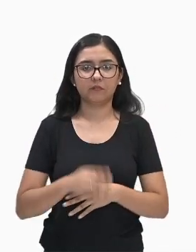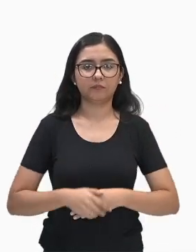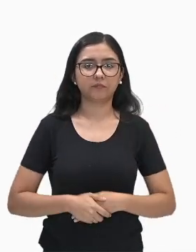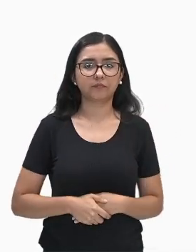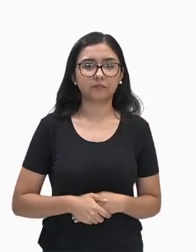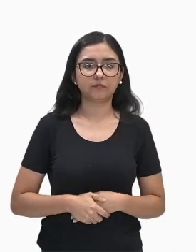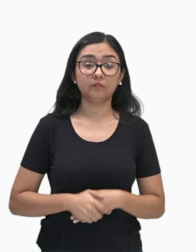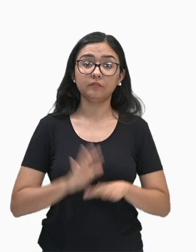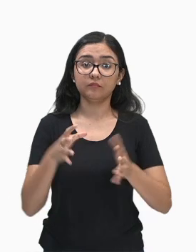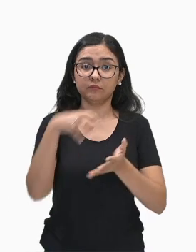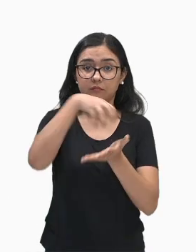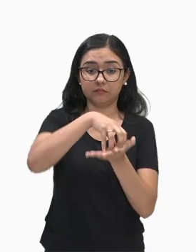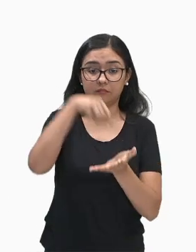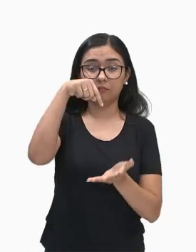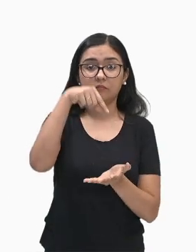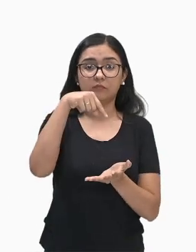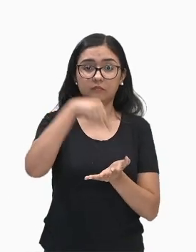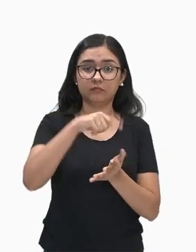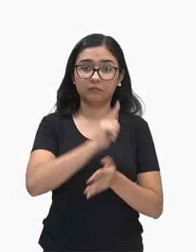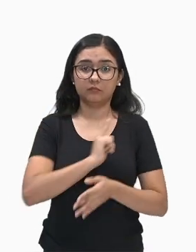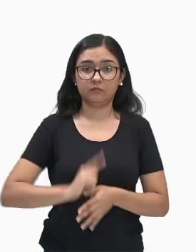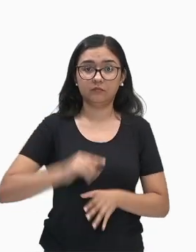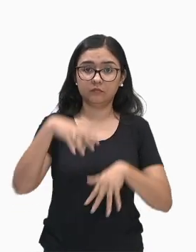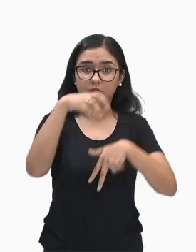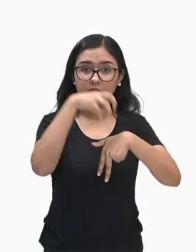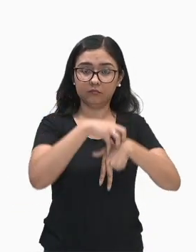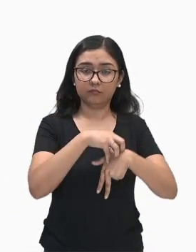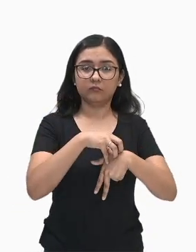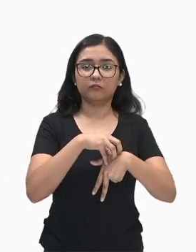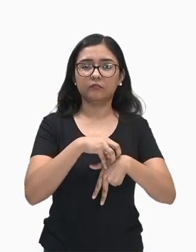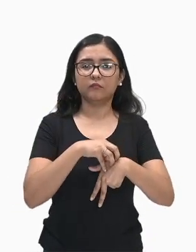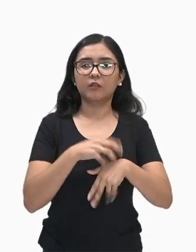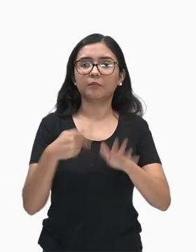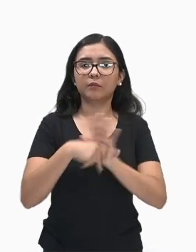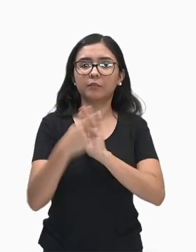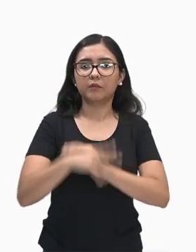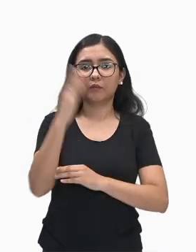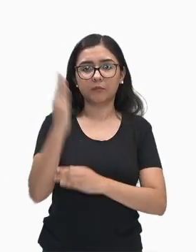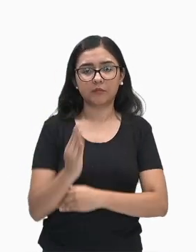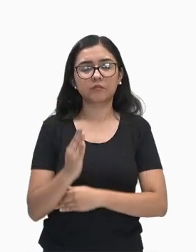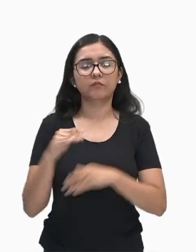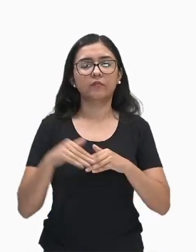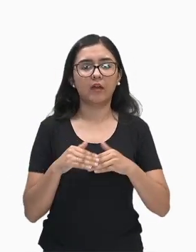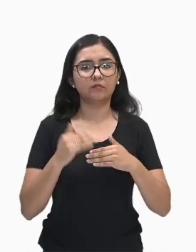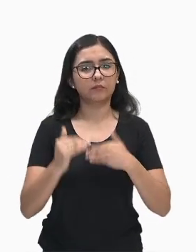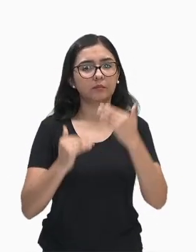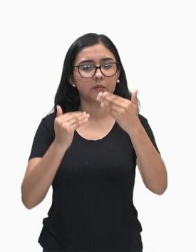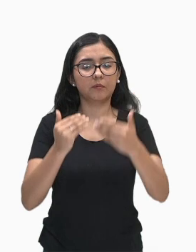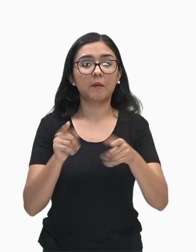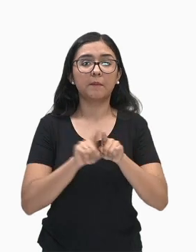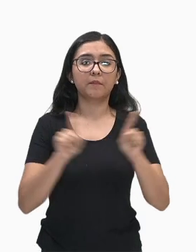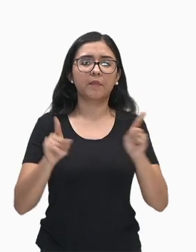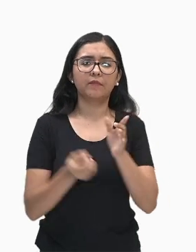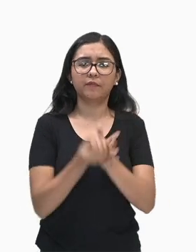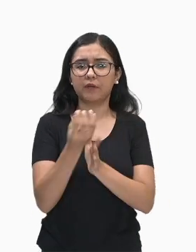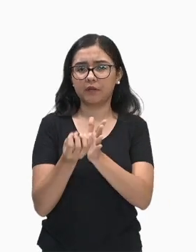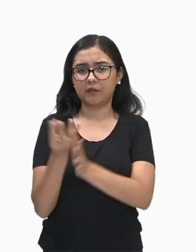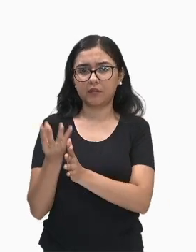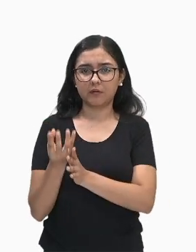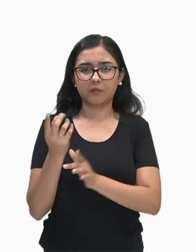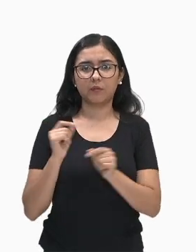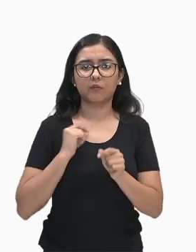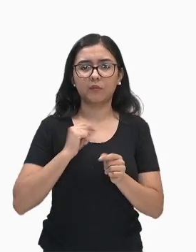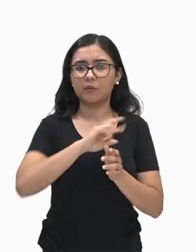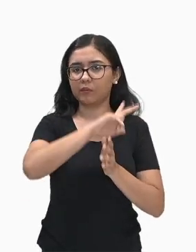a sede do governo está aqui, isso vai dar um passo à frente. Mas o Dom João vai criar outros, vai trazer